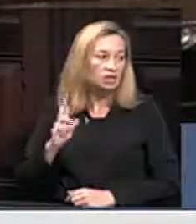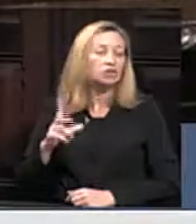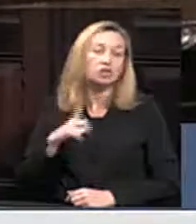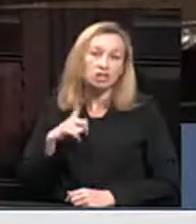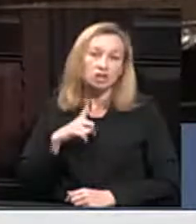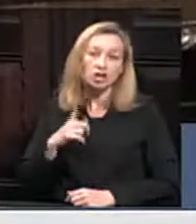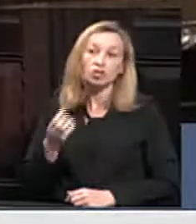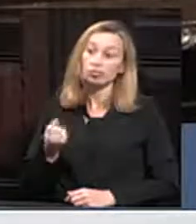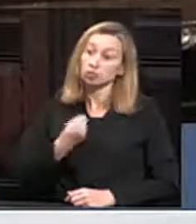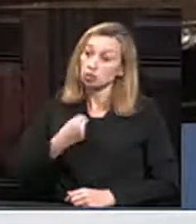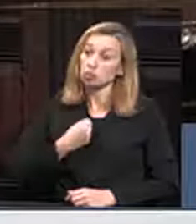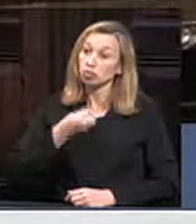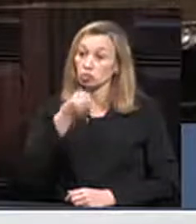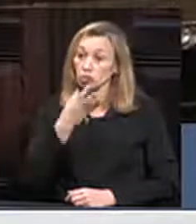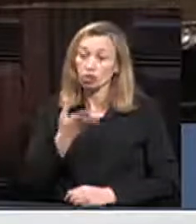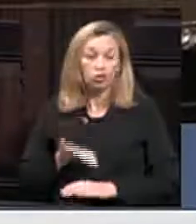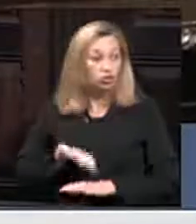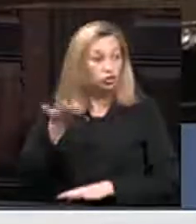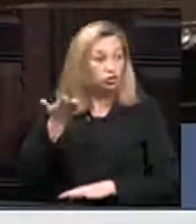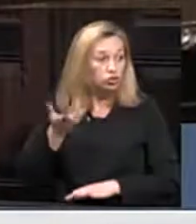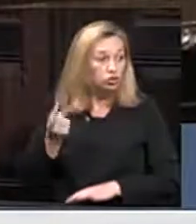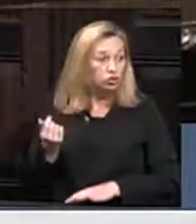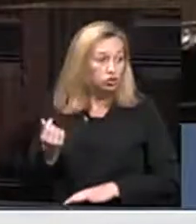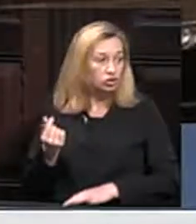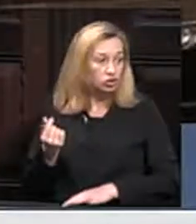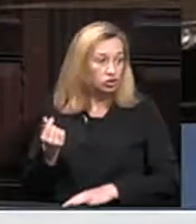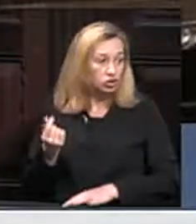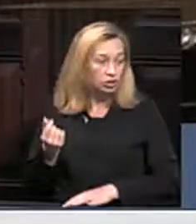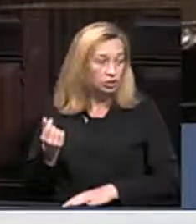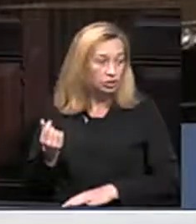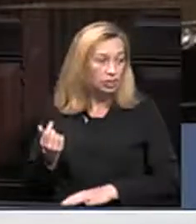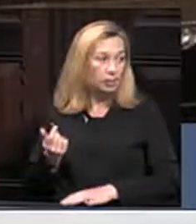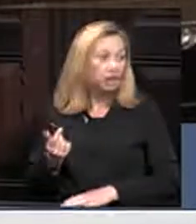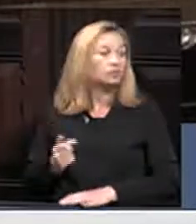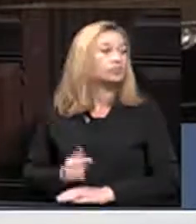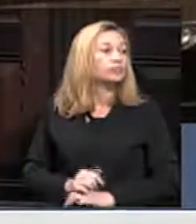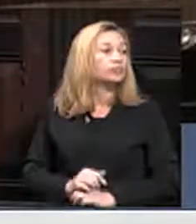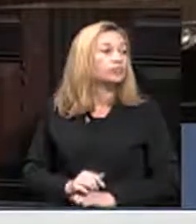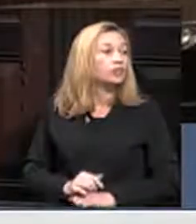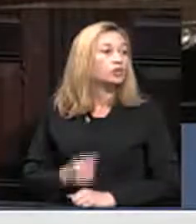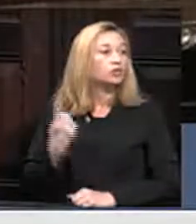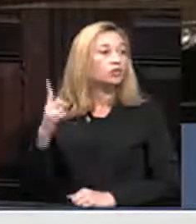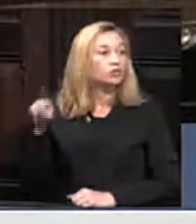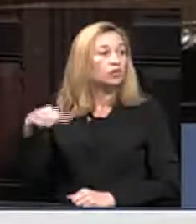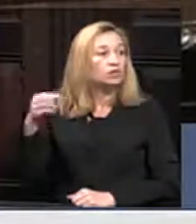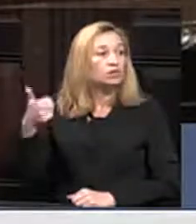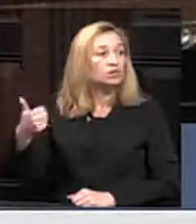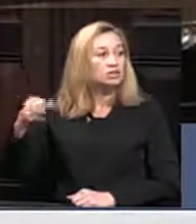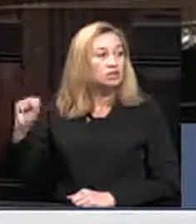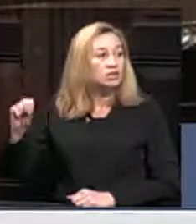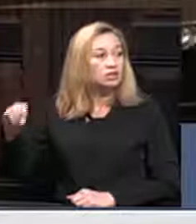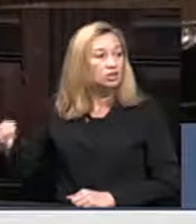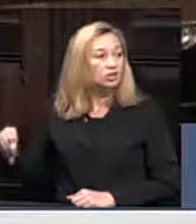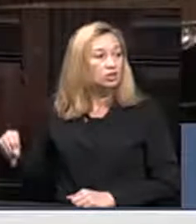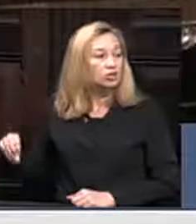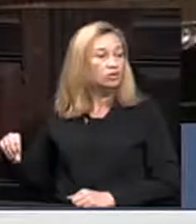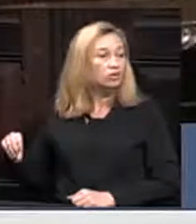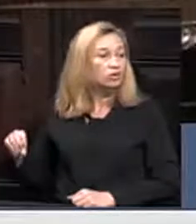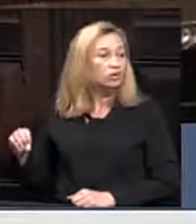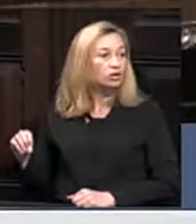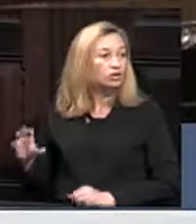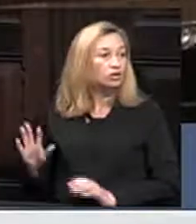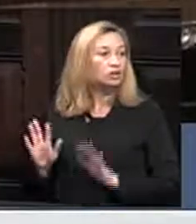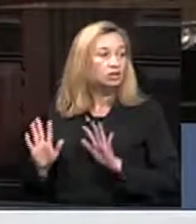arrecadação para o governo no valor de 1,189 bilhões. Nas medidas que eram